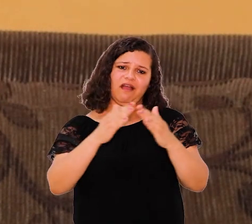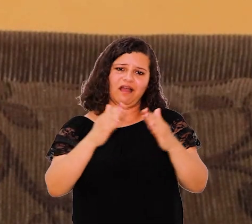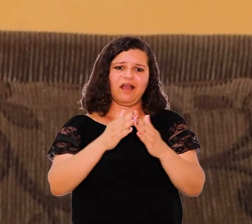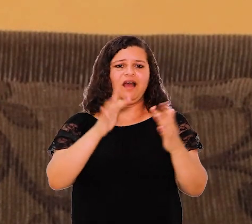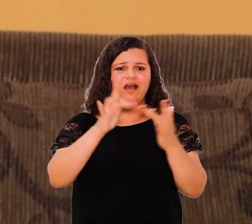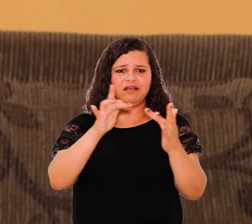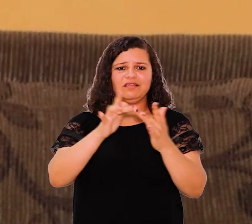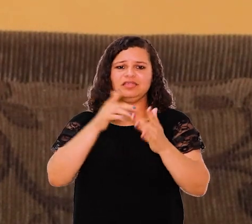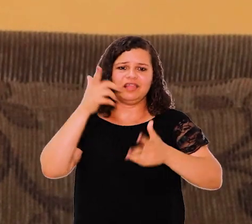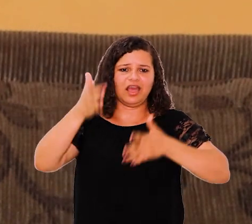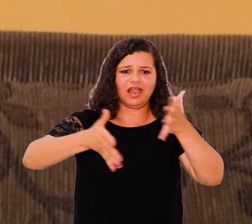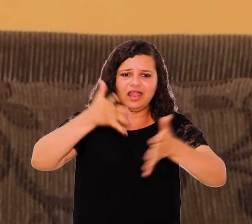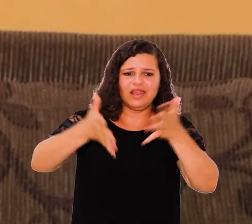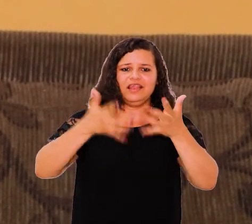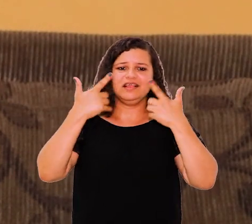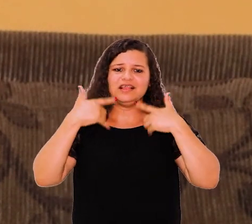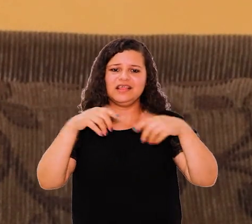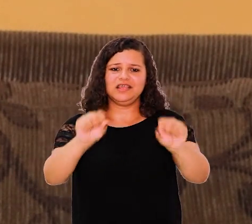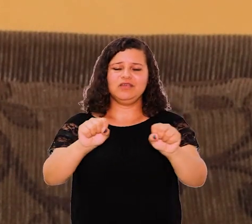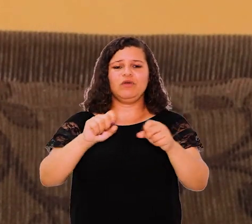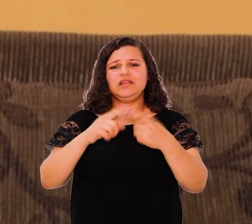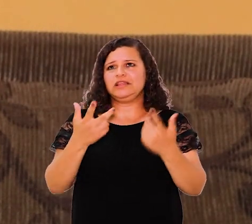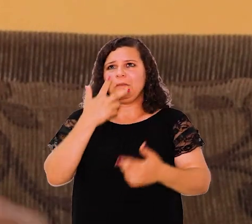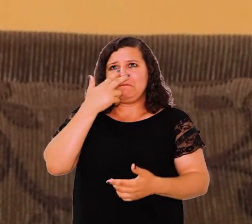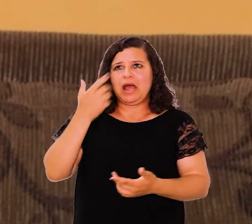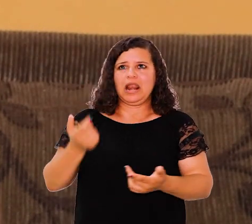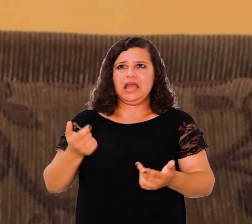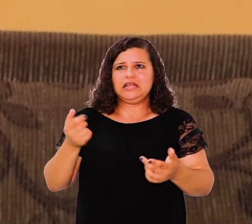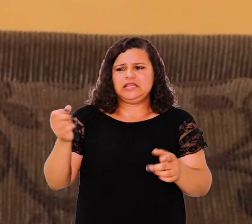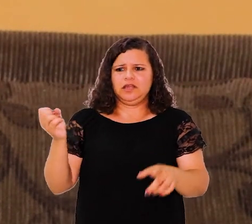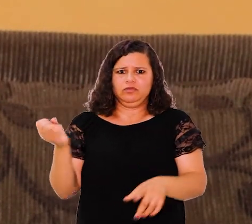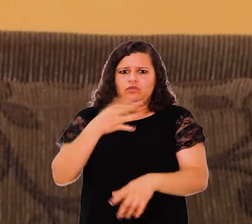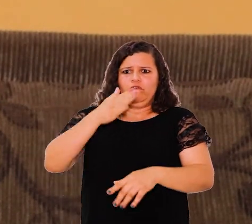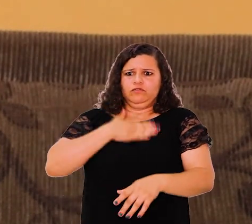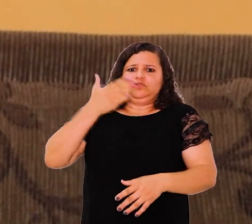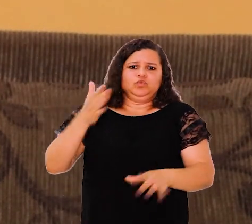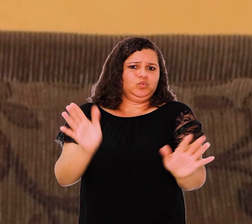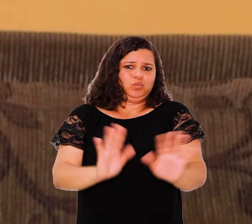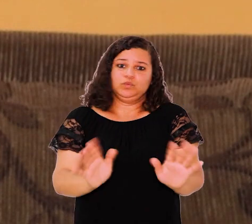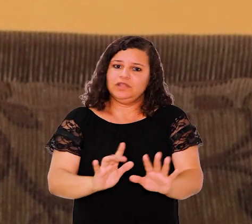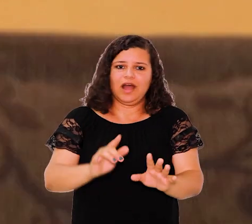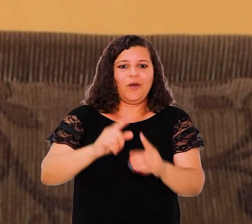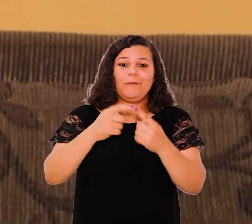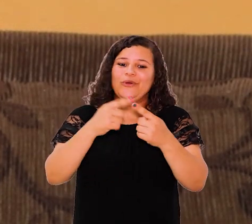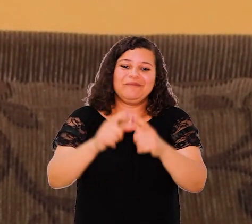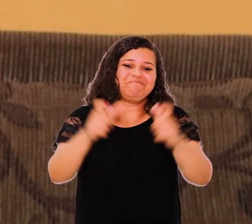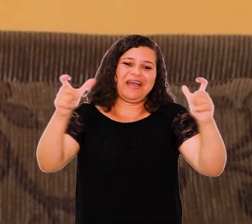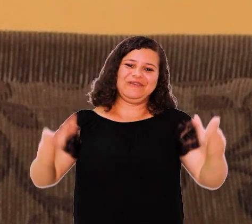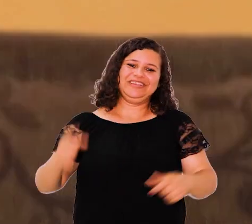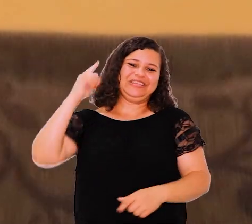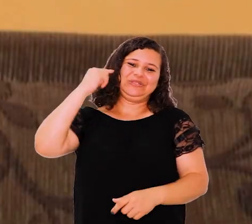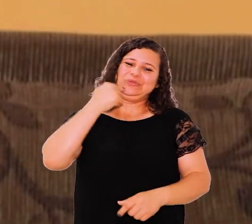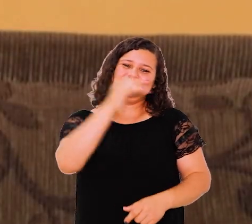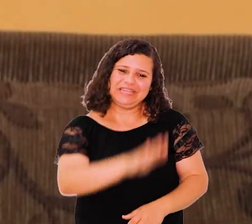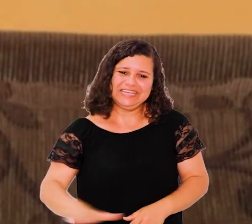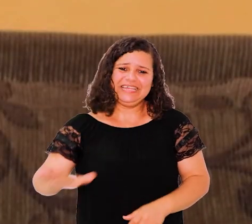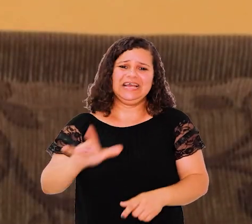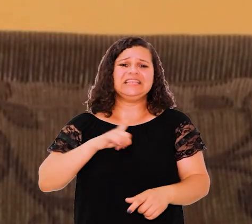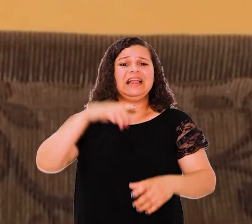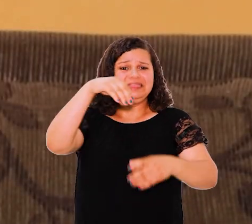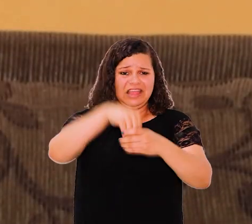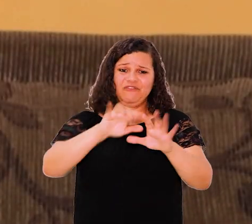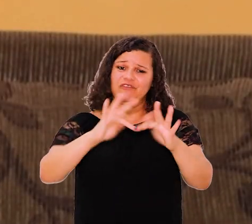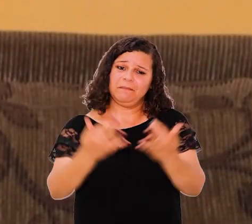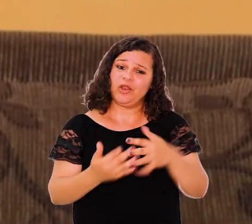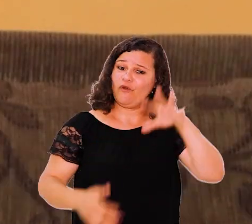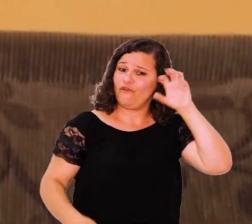de casa a exibição dessa língua. Então, não se torna algo tão impactante, né? Visto que a maioria das crianças surdas nascem